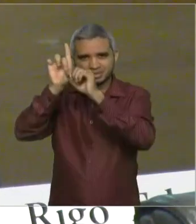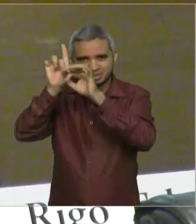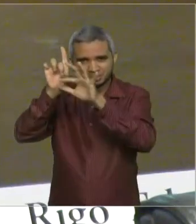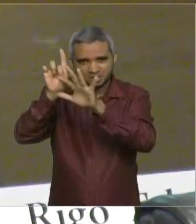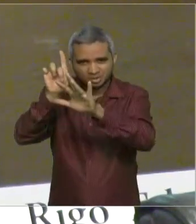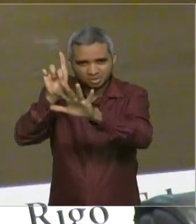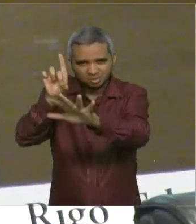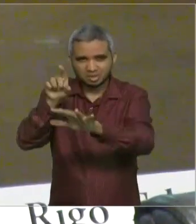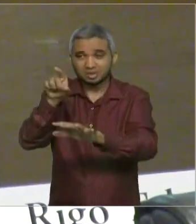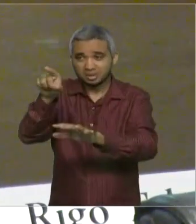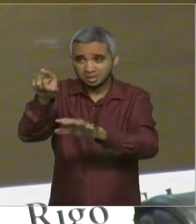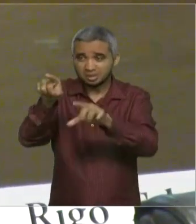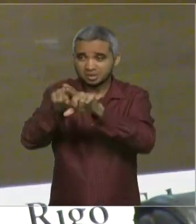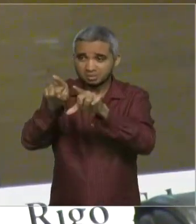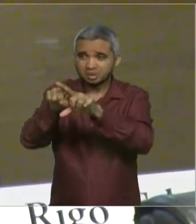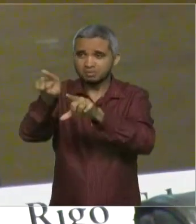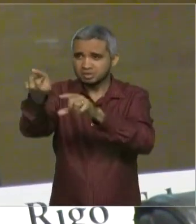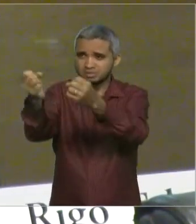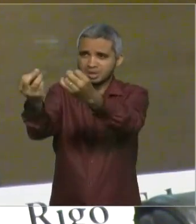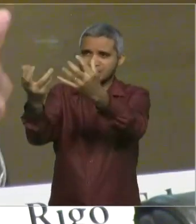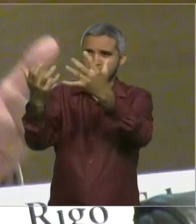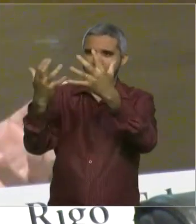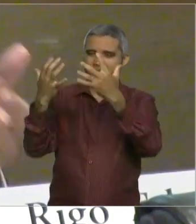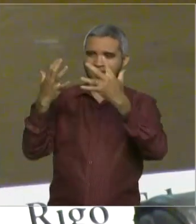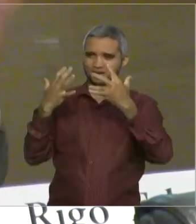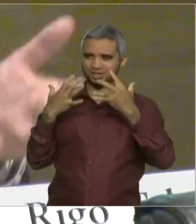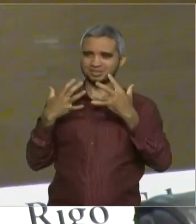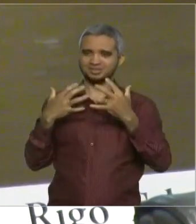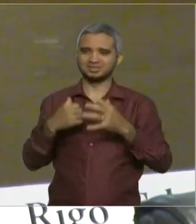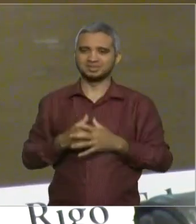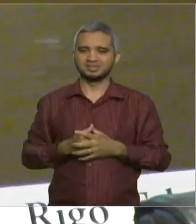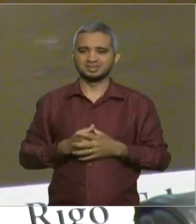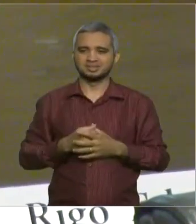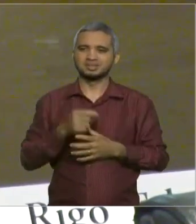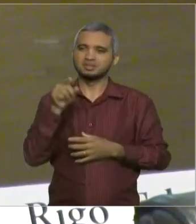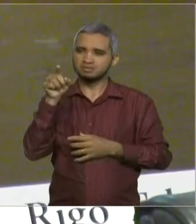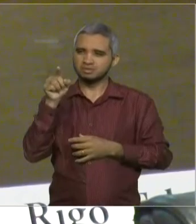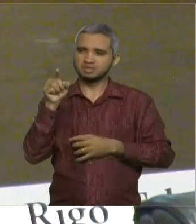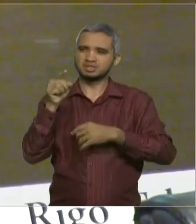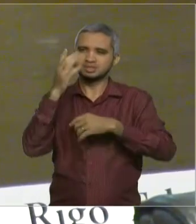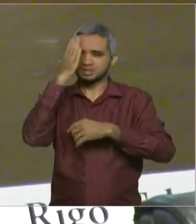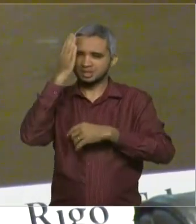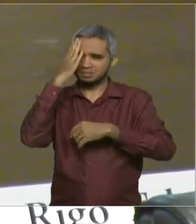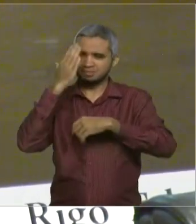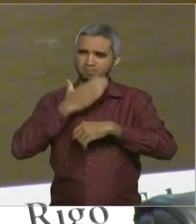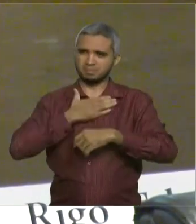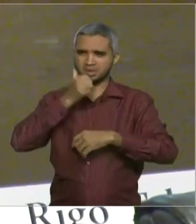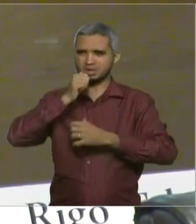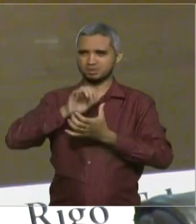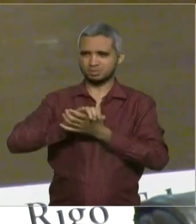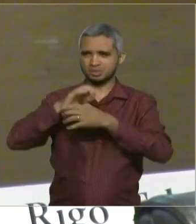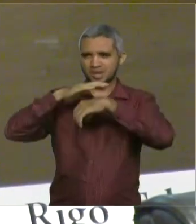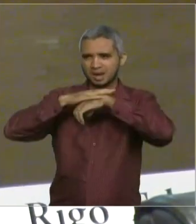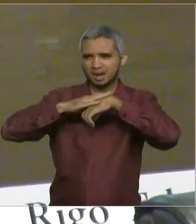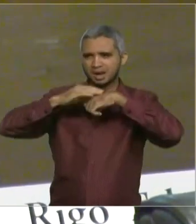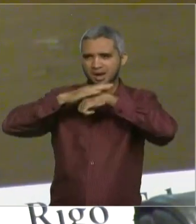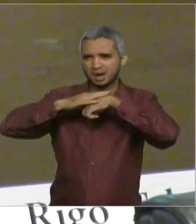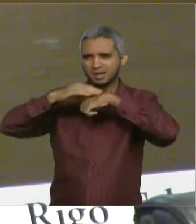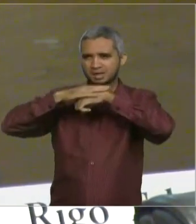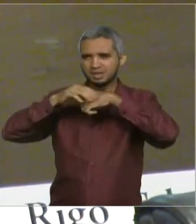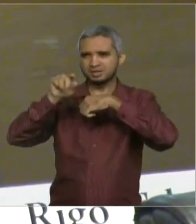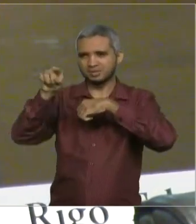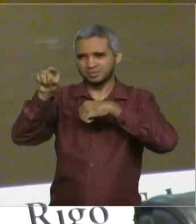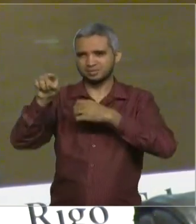transmite a nós esta benção. A mim, você sabe o carinho que a minha esposa tem por Vossa Excelência também, a todos nós, essa superação,